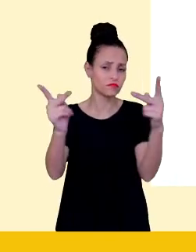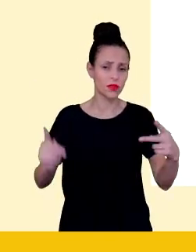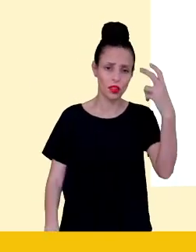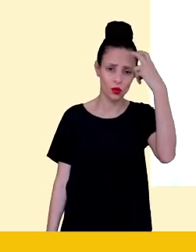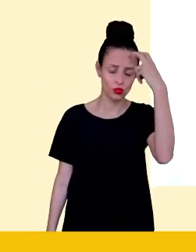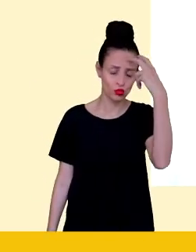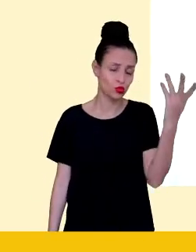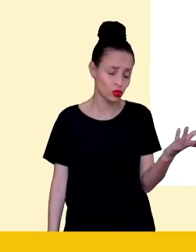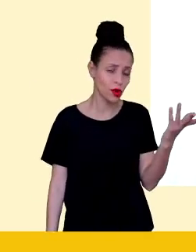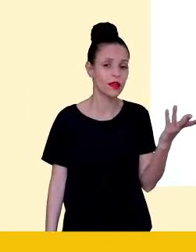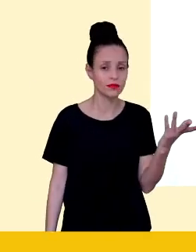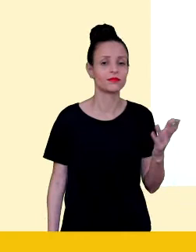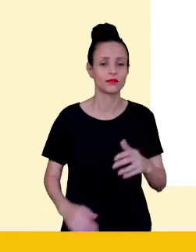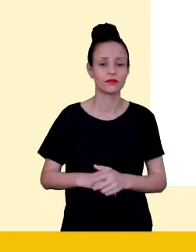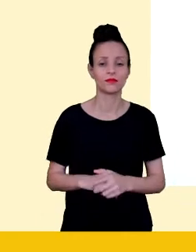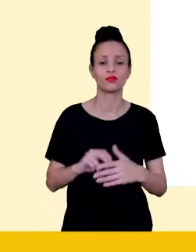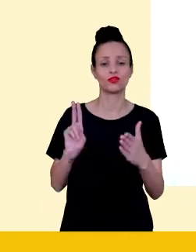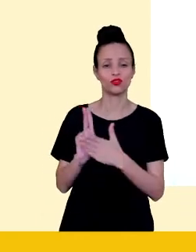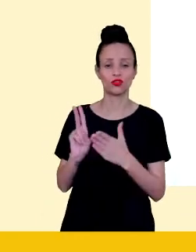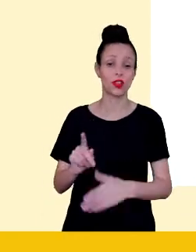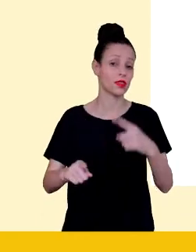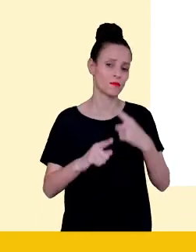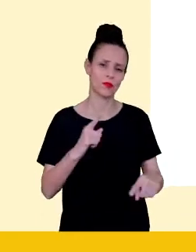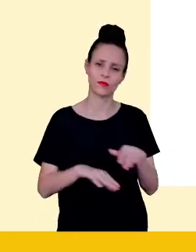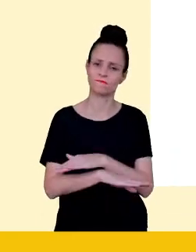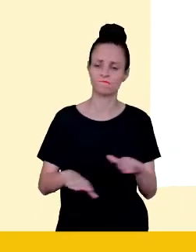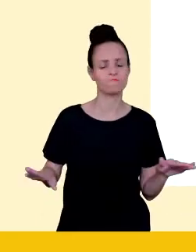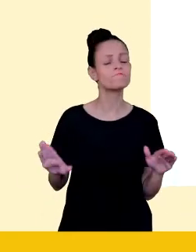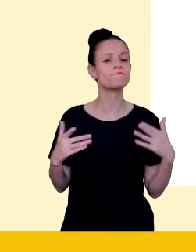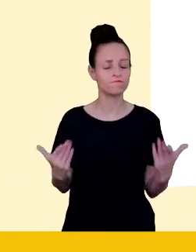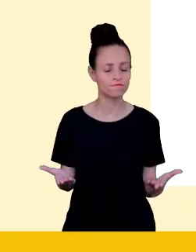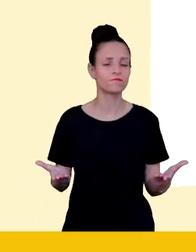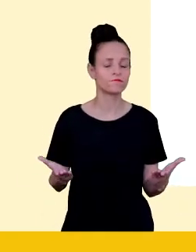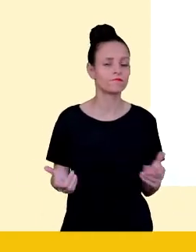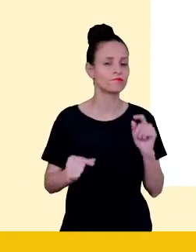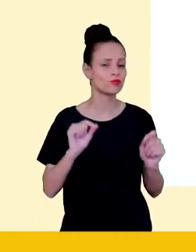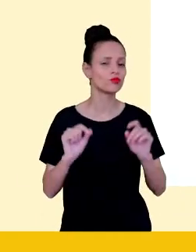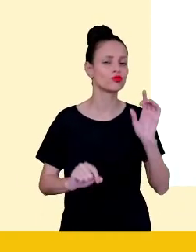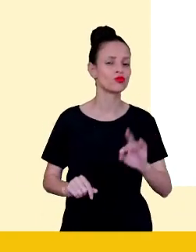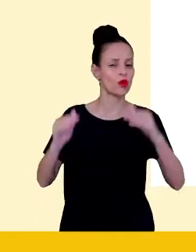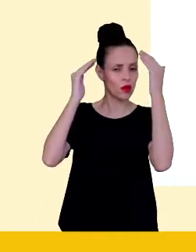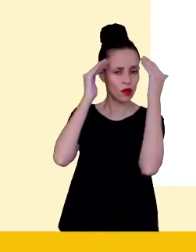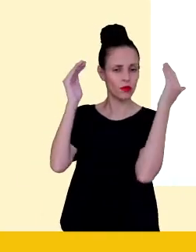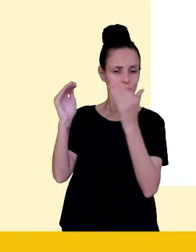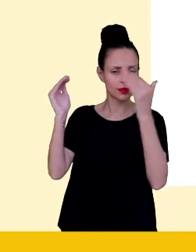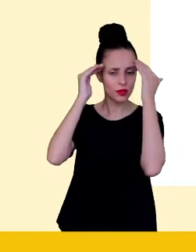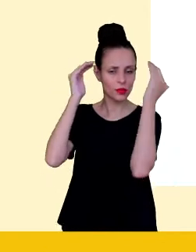exercitar a cultura dele, o costume deles, né? Não podia praticar mais, né? Tinha que se dedicar